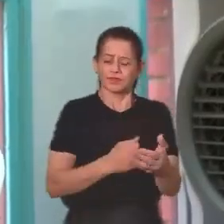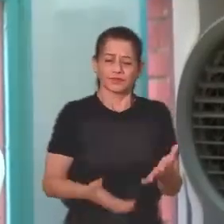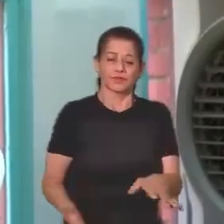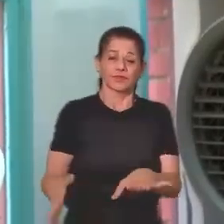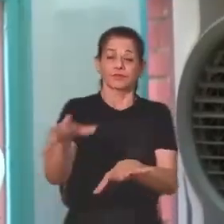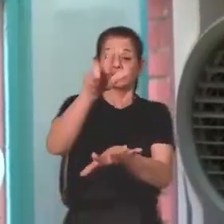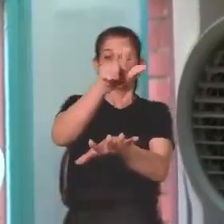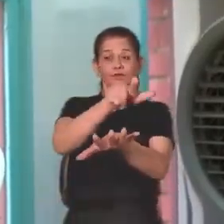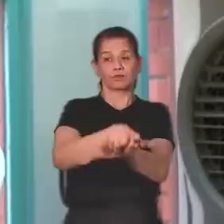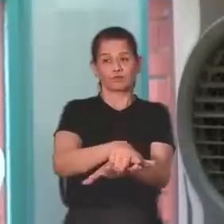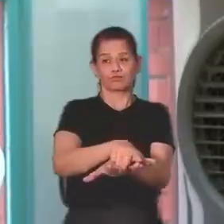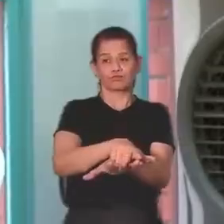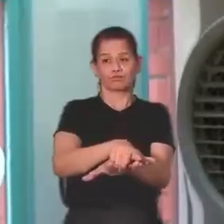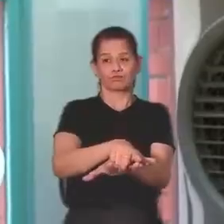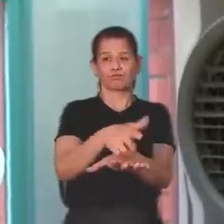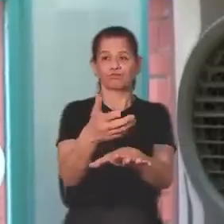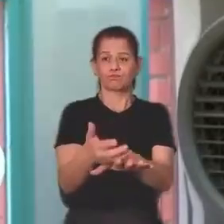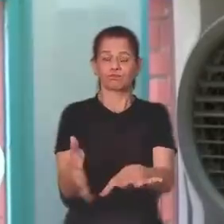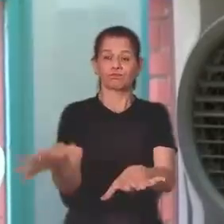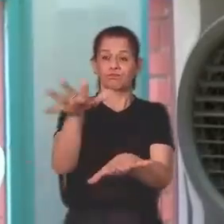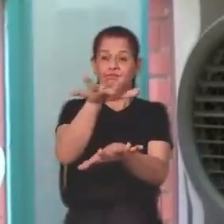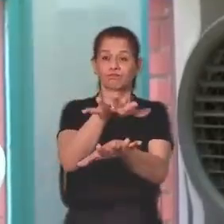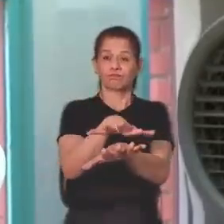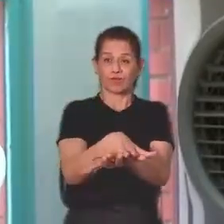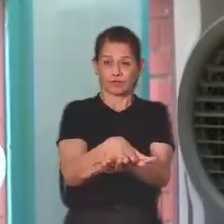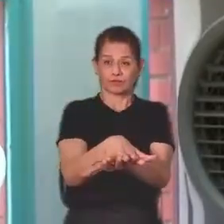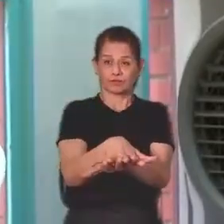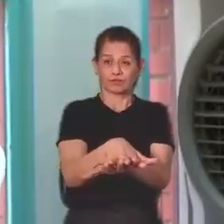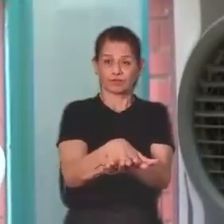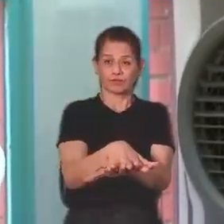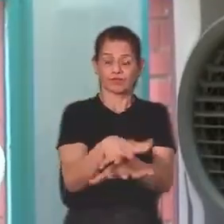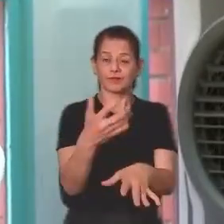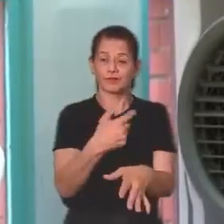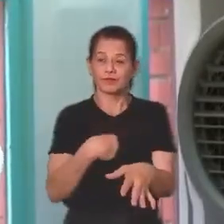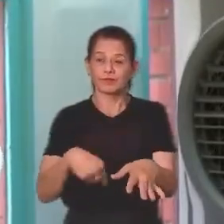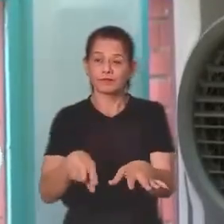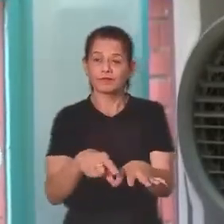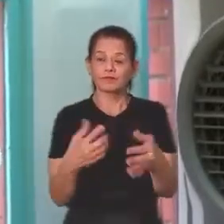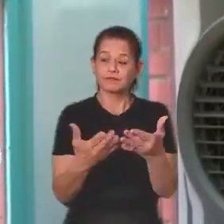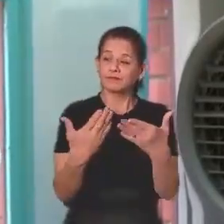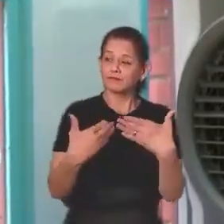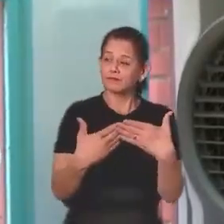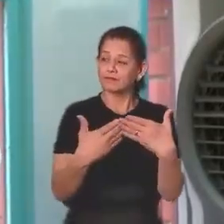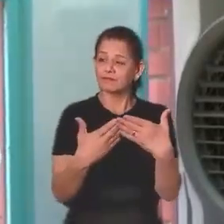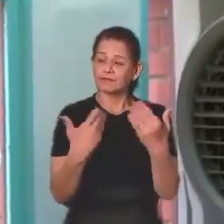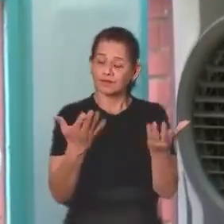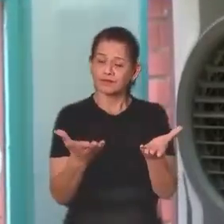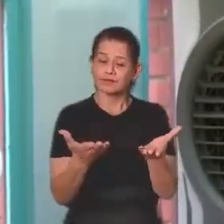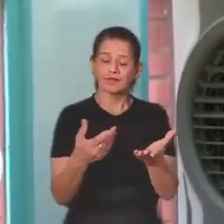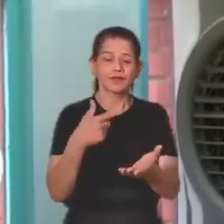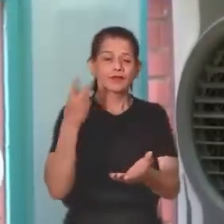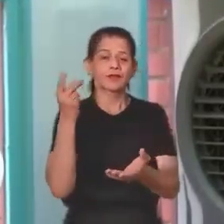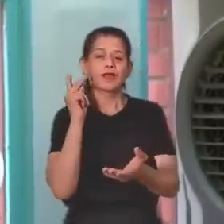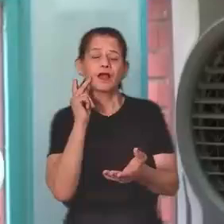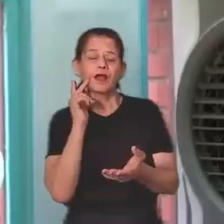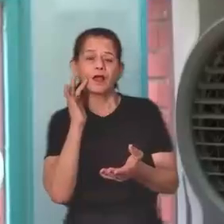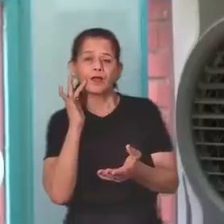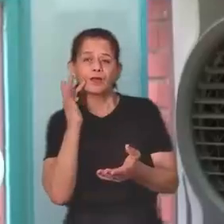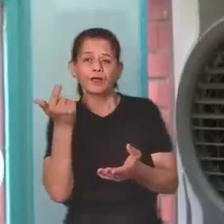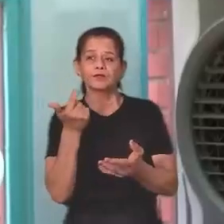né? Eu acho que todo mundo que me conhece aqui sabe disso. E eu acho